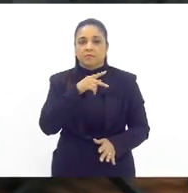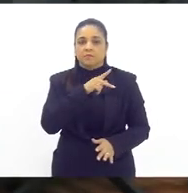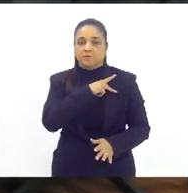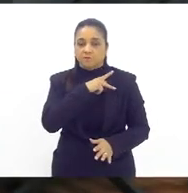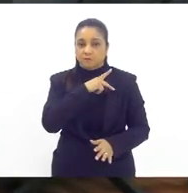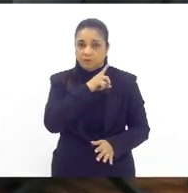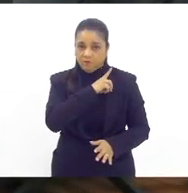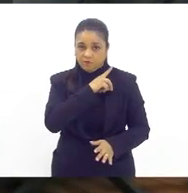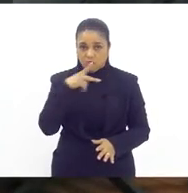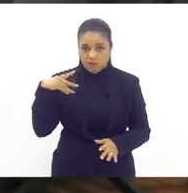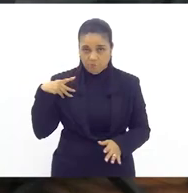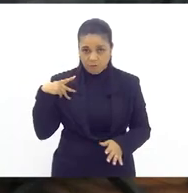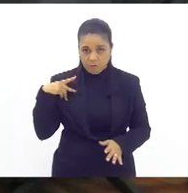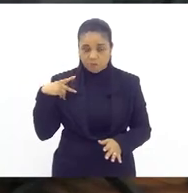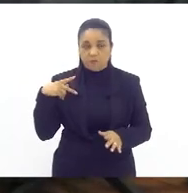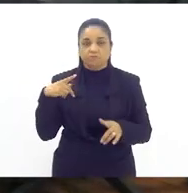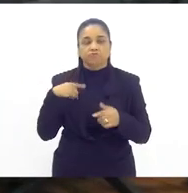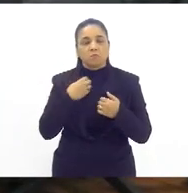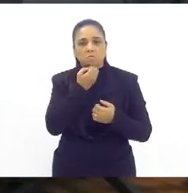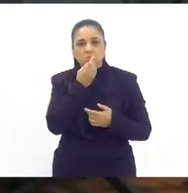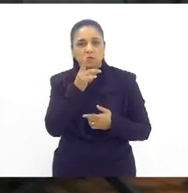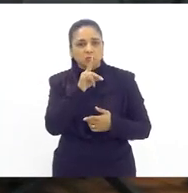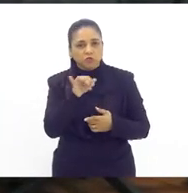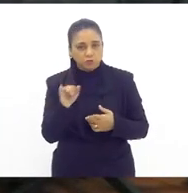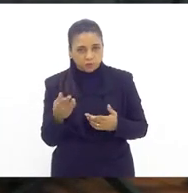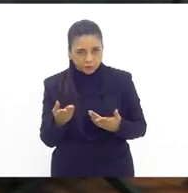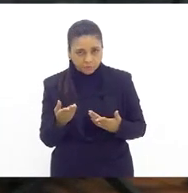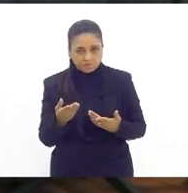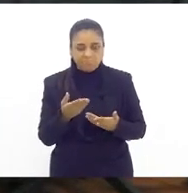Bom dia a todas e todos